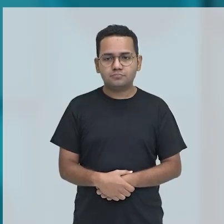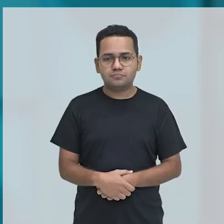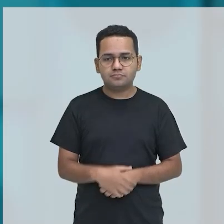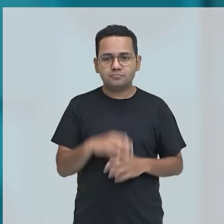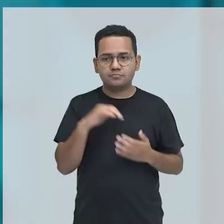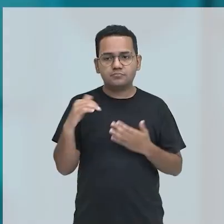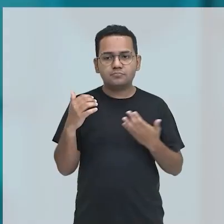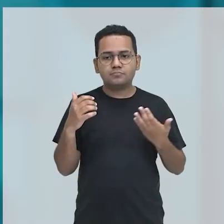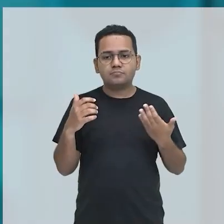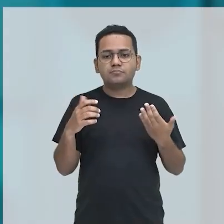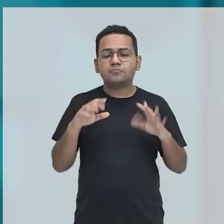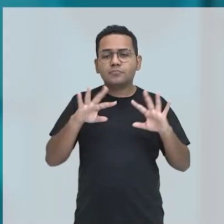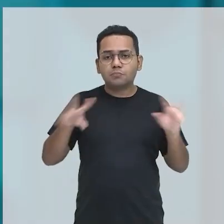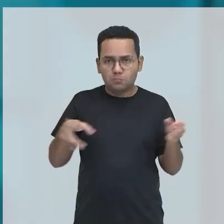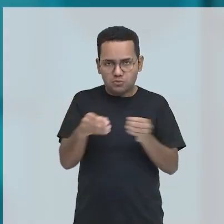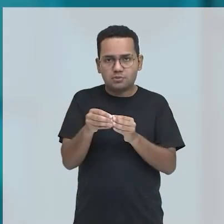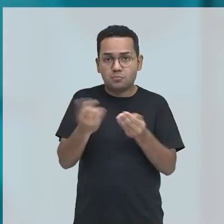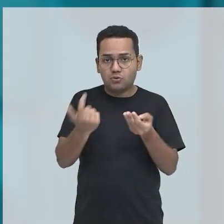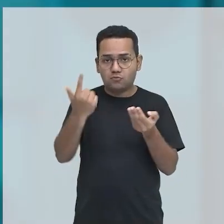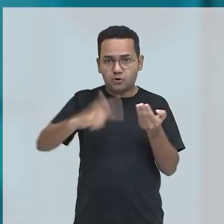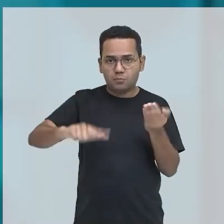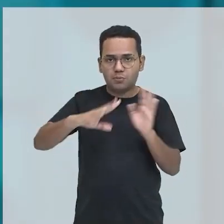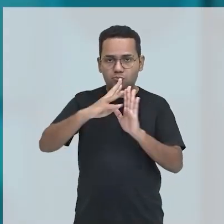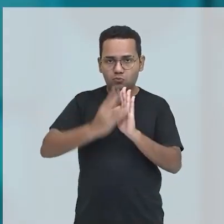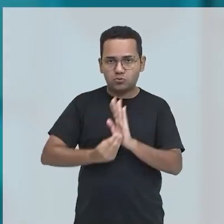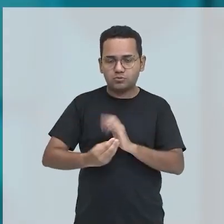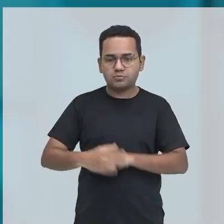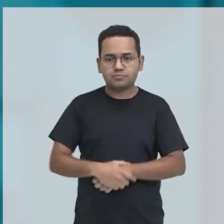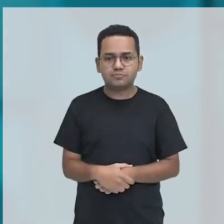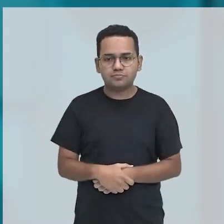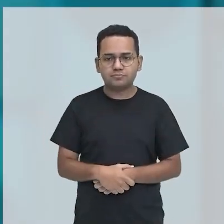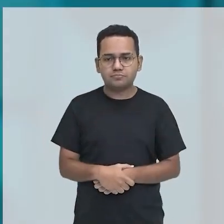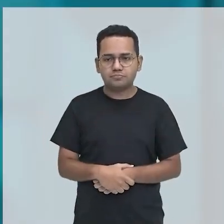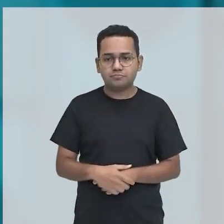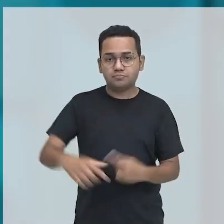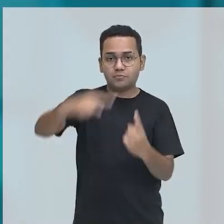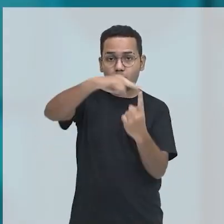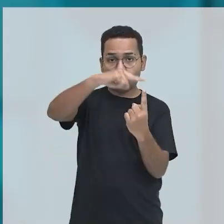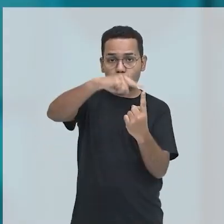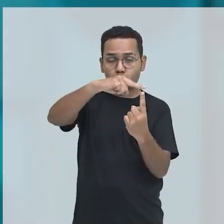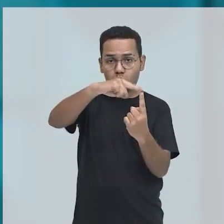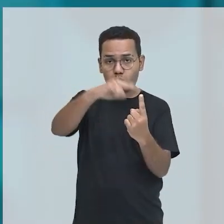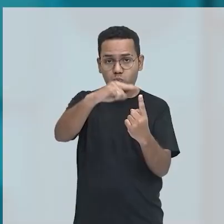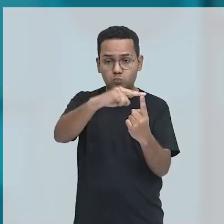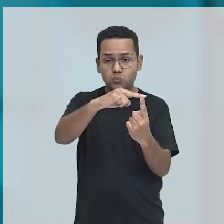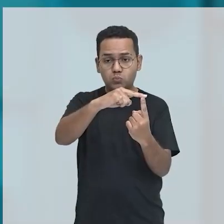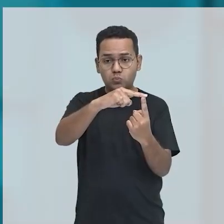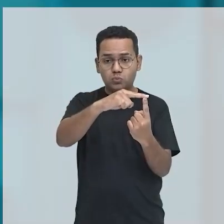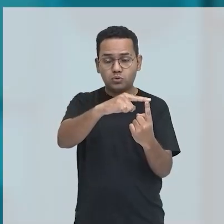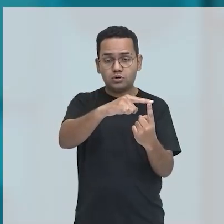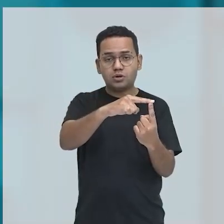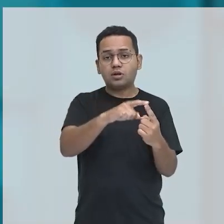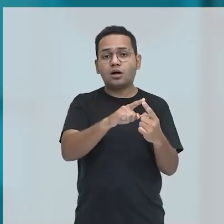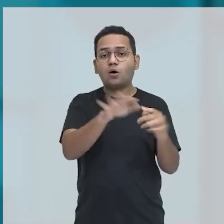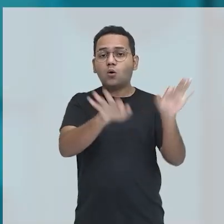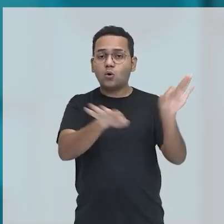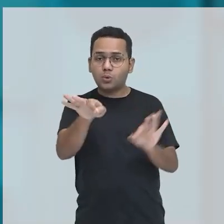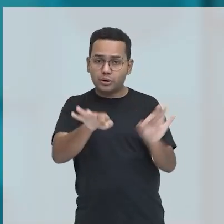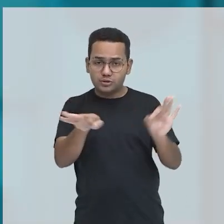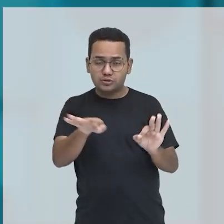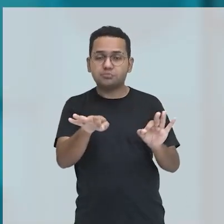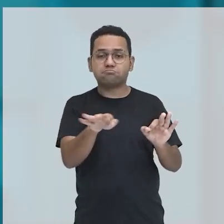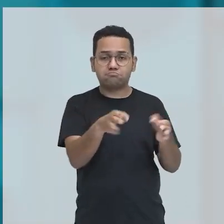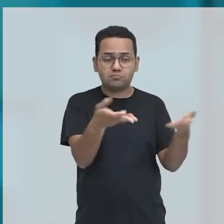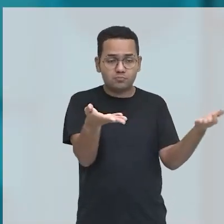Então, só para a gente memorizar a diferença de condicional do tipo 1 e 2. Tipo 1 vai estar if, a primeira oração vai estar